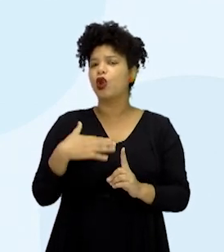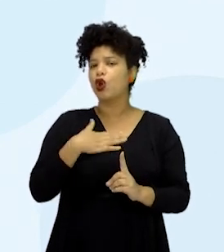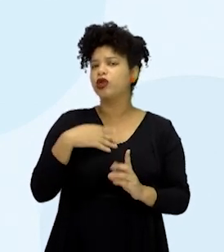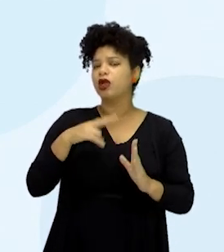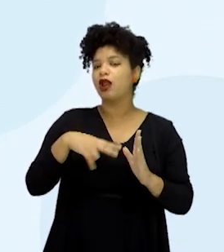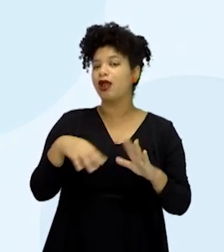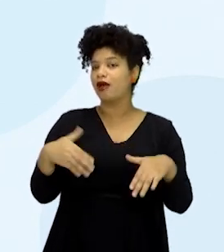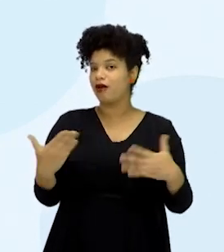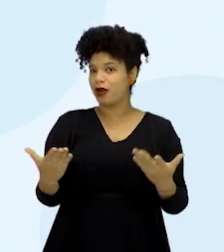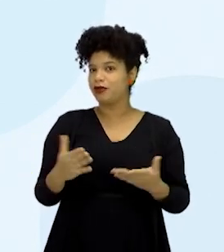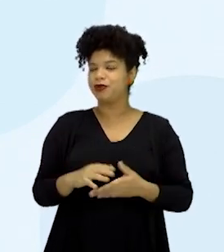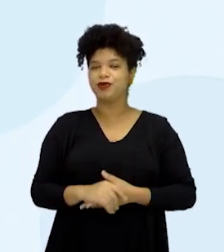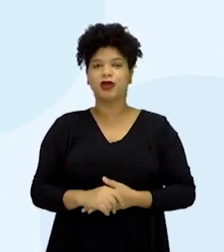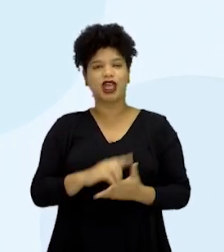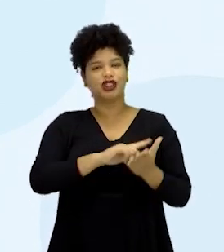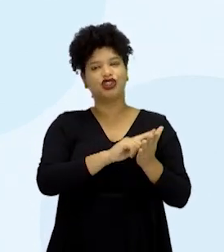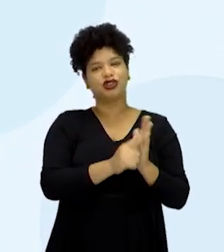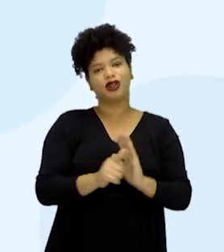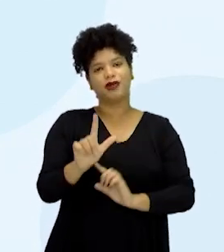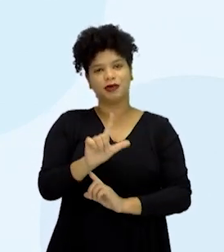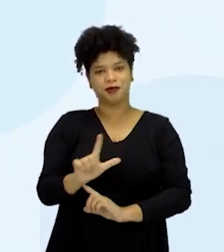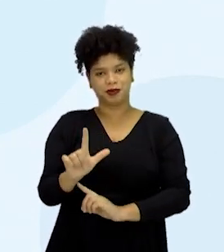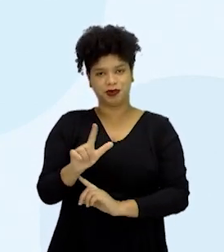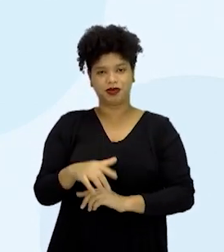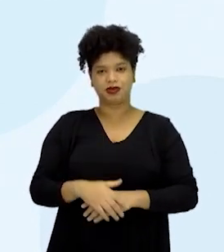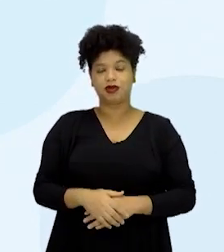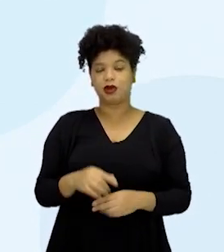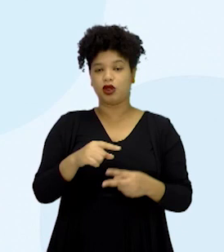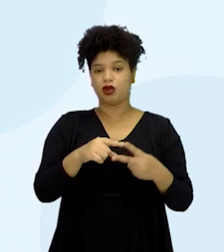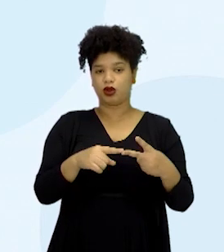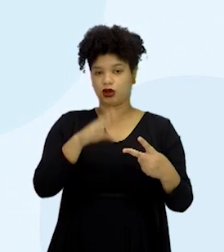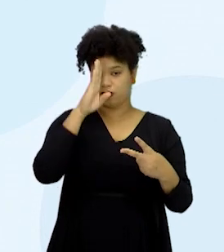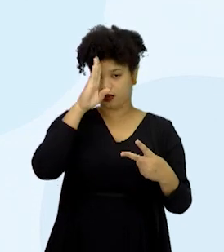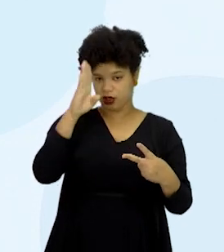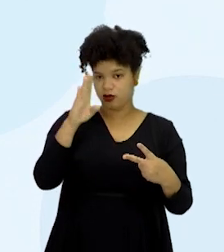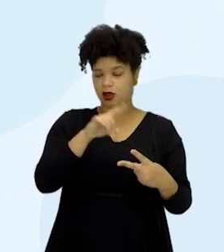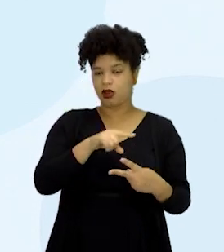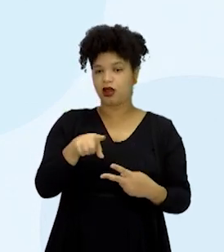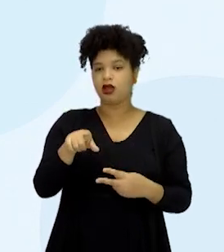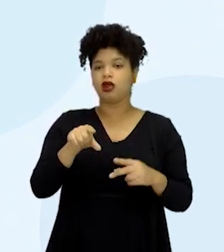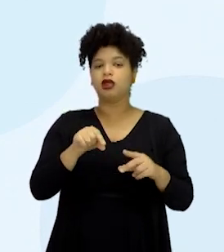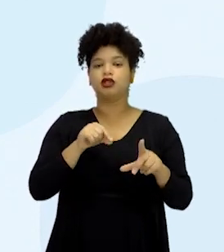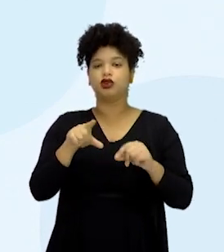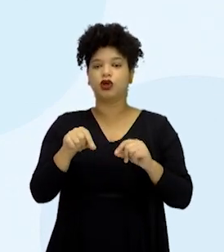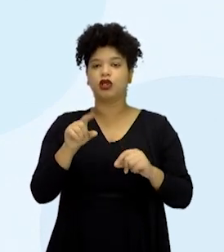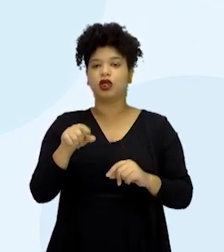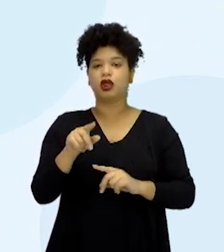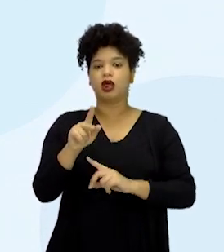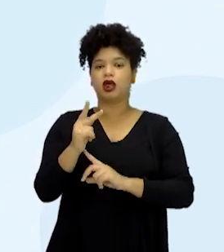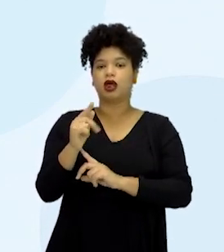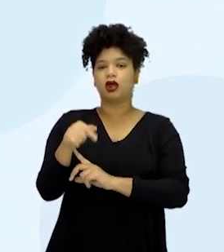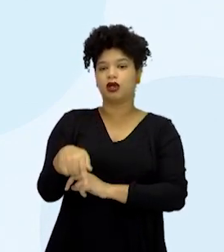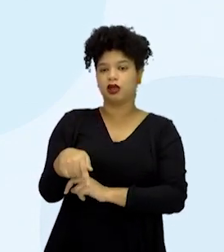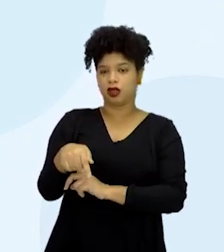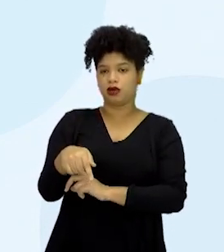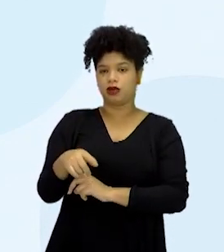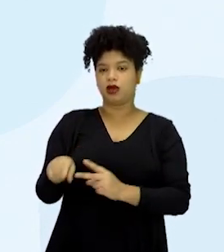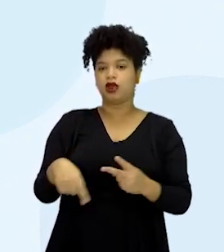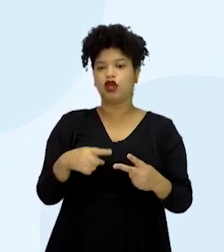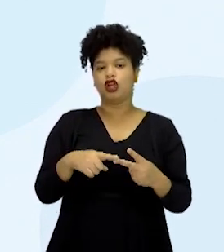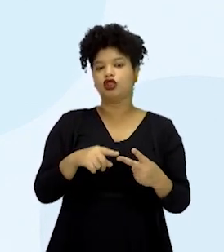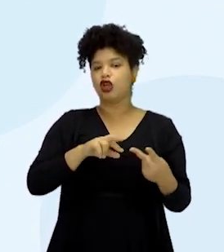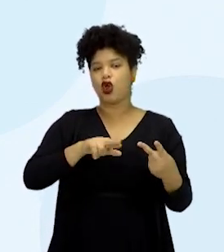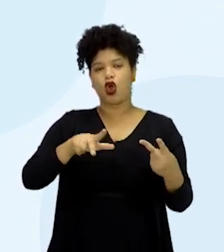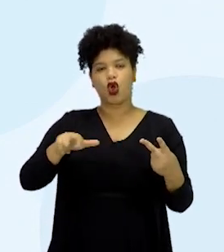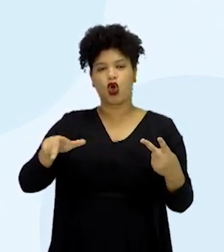a gente pode perceber os dois gêneros, né, mais escolhidos foi o HQ, e a outra categoria foi o outros, né, que